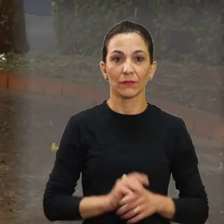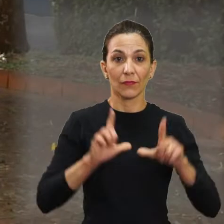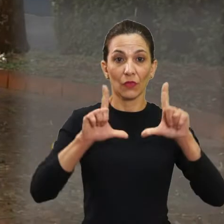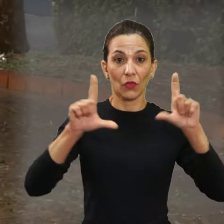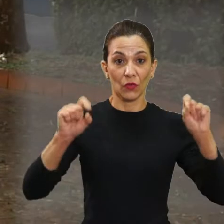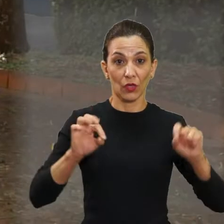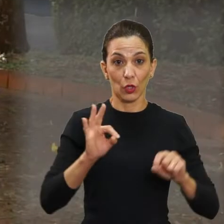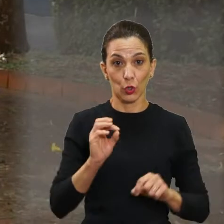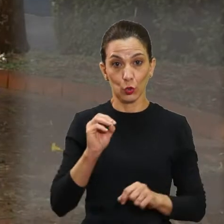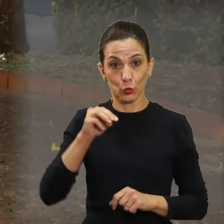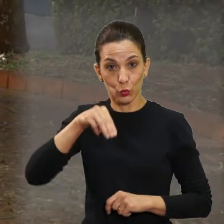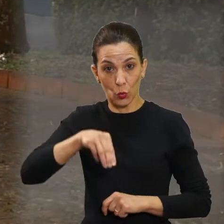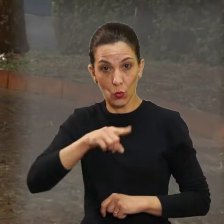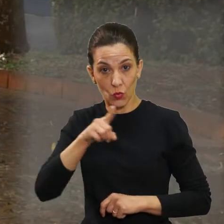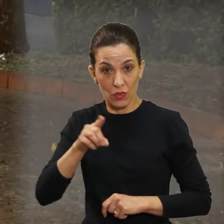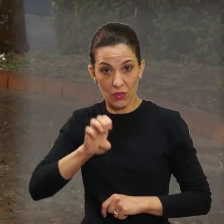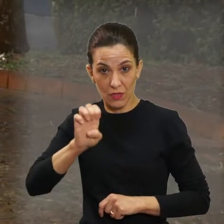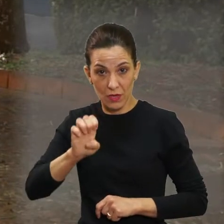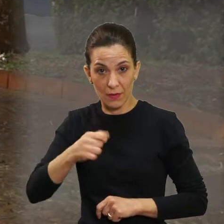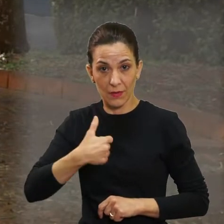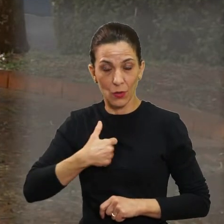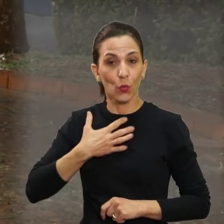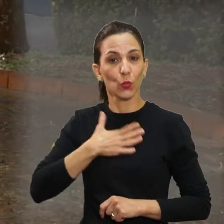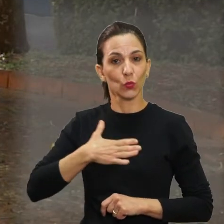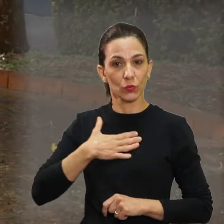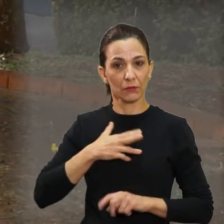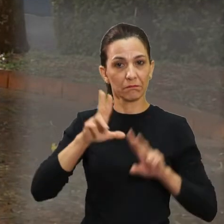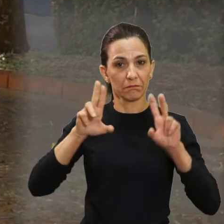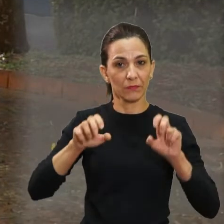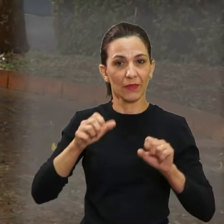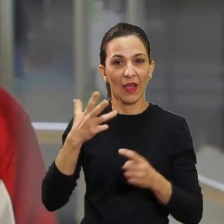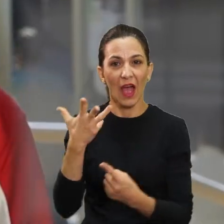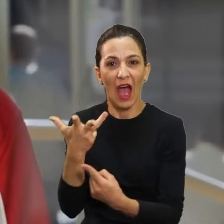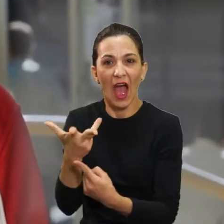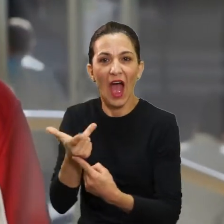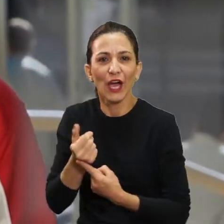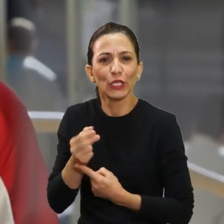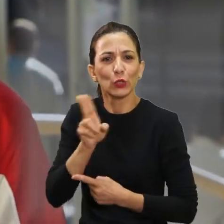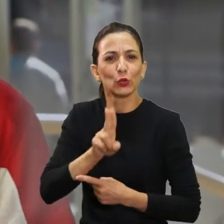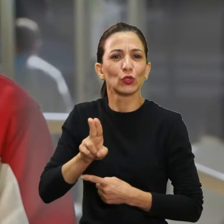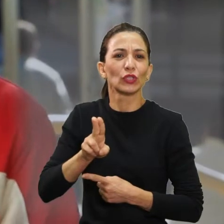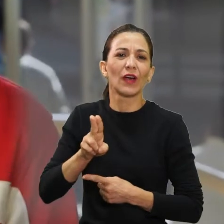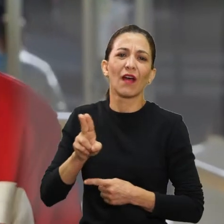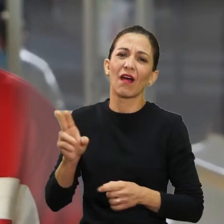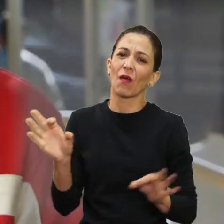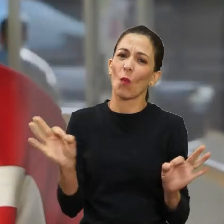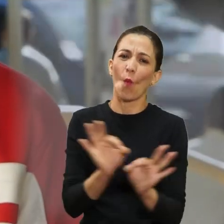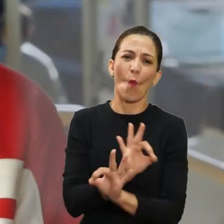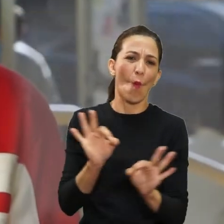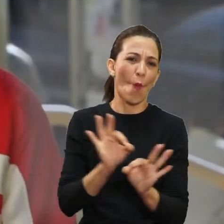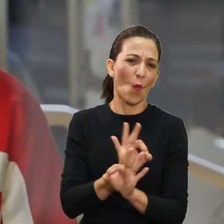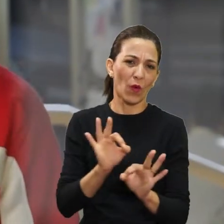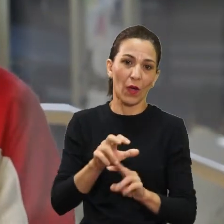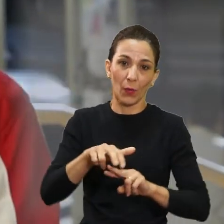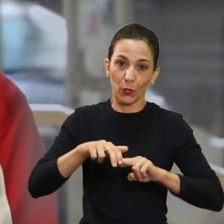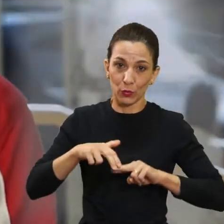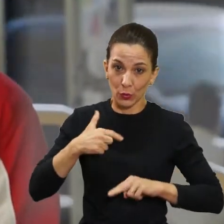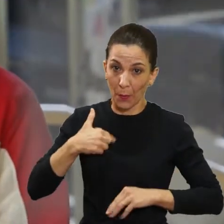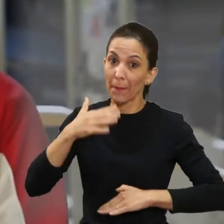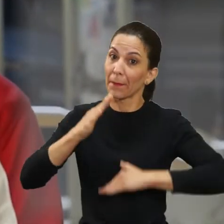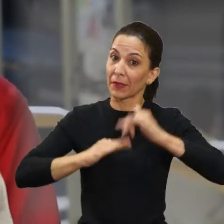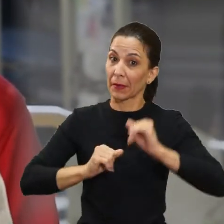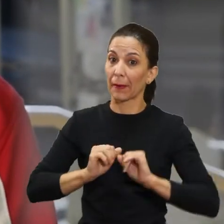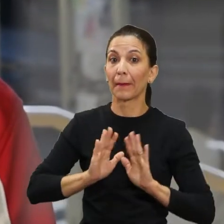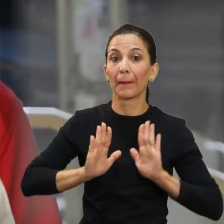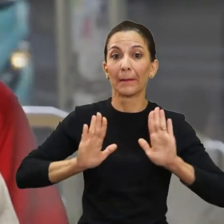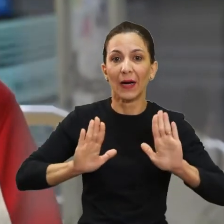Eu gosto muito de uma vertente que o Tom Zé traz, que é a arte não serve para nada, é por isso que eu faço. Mas ao mesmo tempo a gente sabe